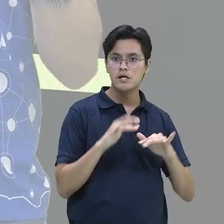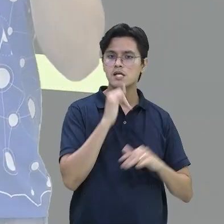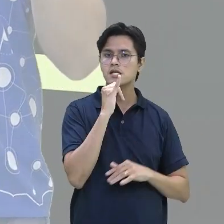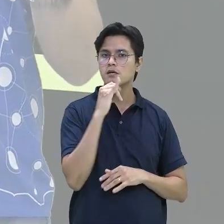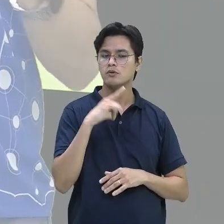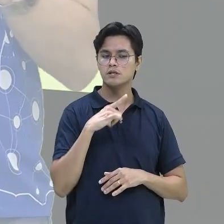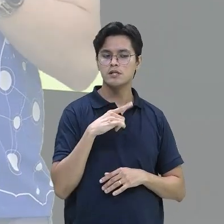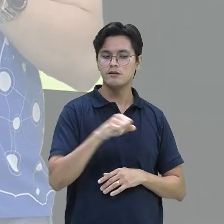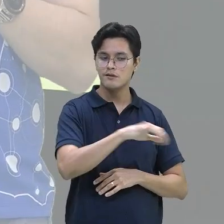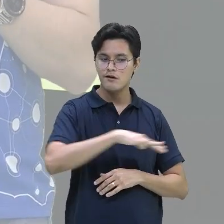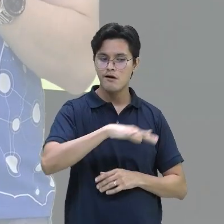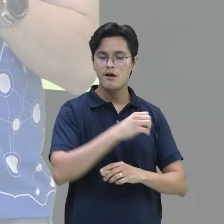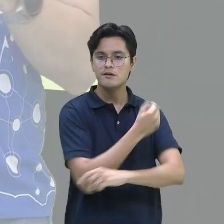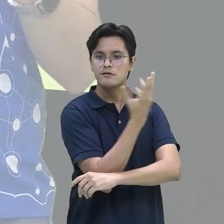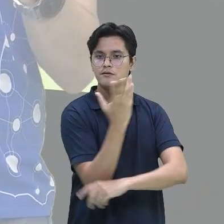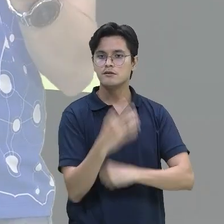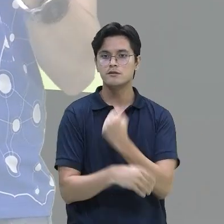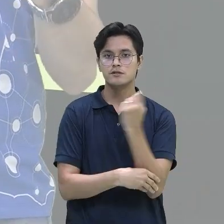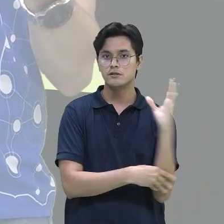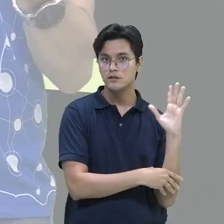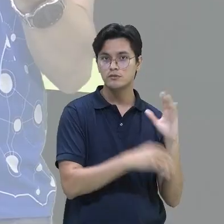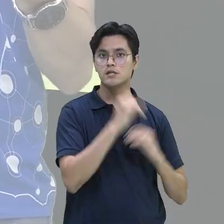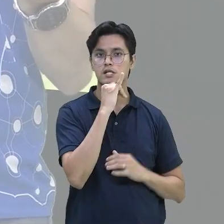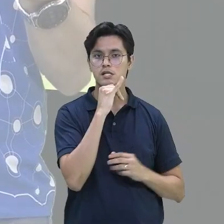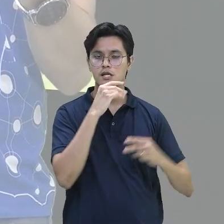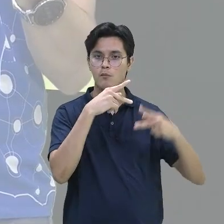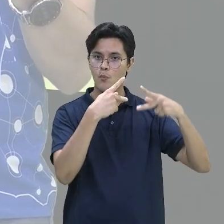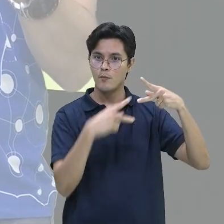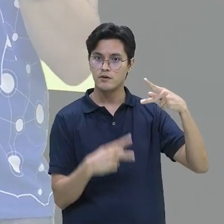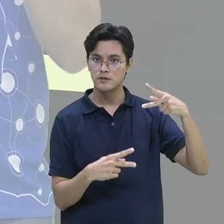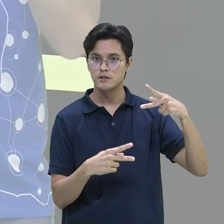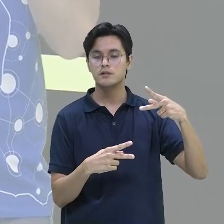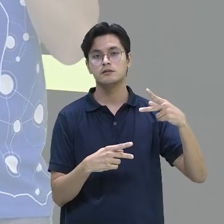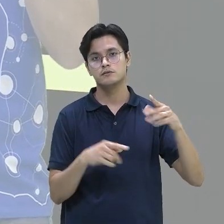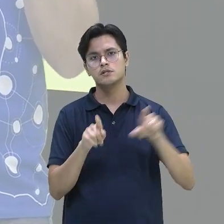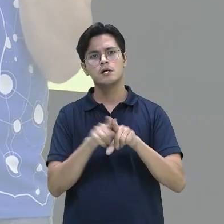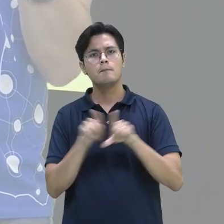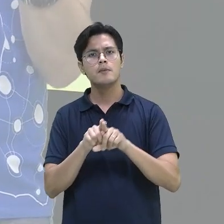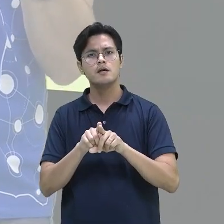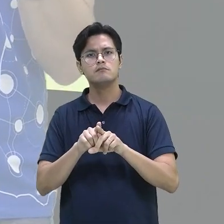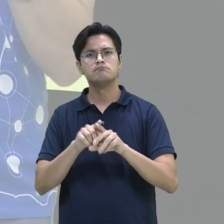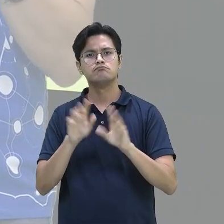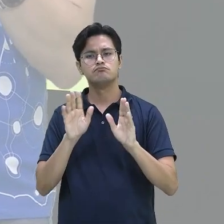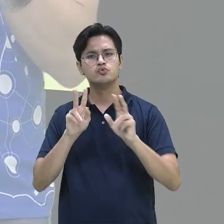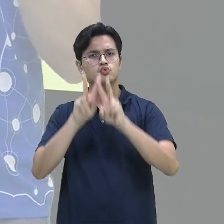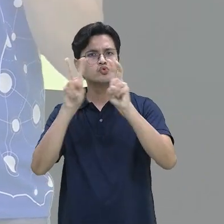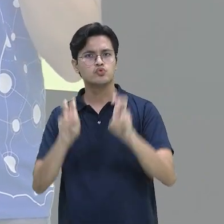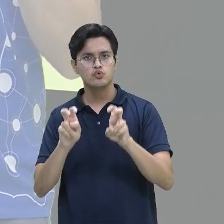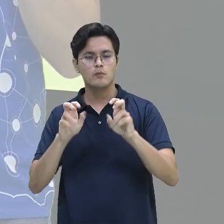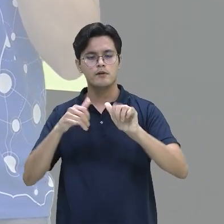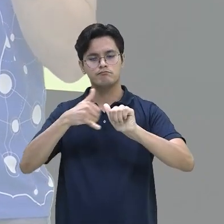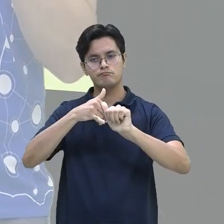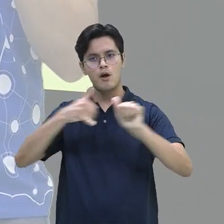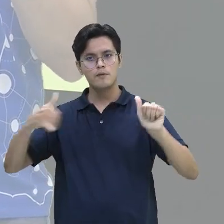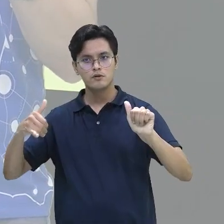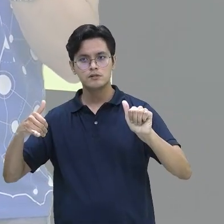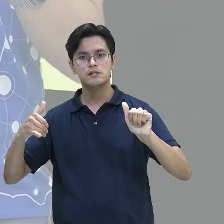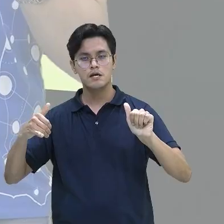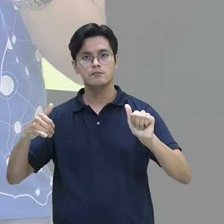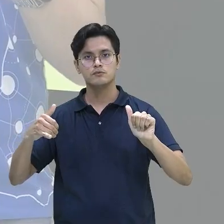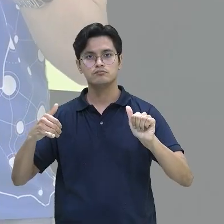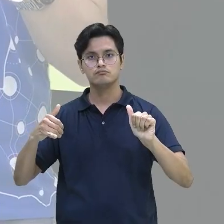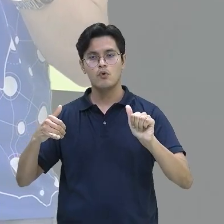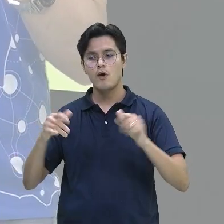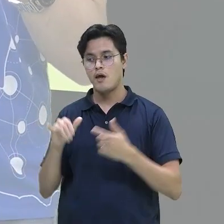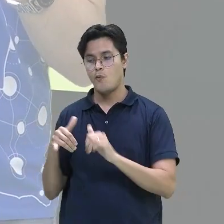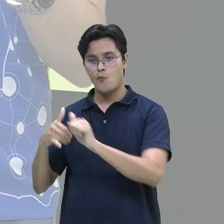proteínas. E falamos dos aminoácidos, que é a junção, tá? Nós temos aminoácidos que vão se juntar e vão formar a proteína.